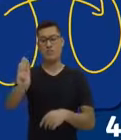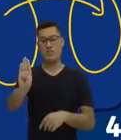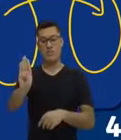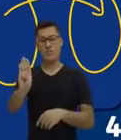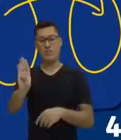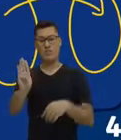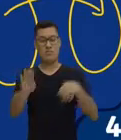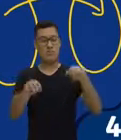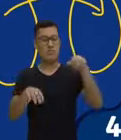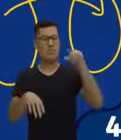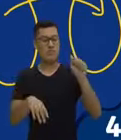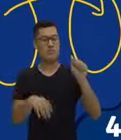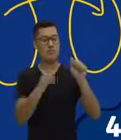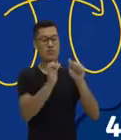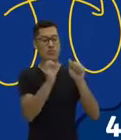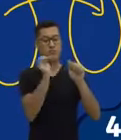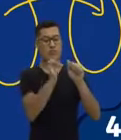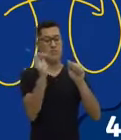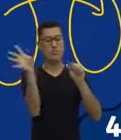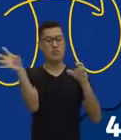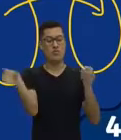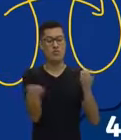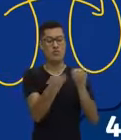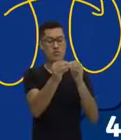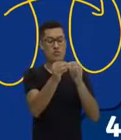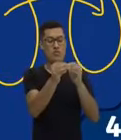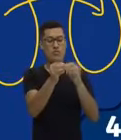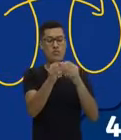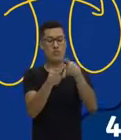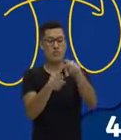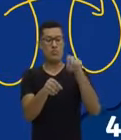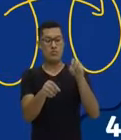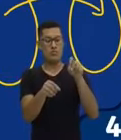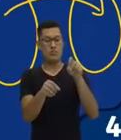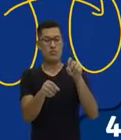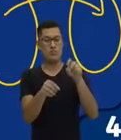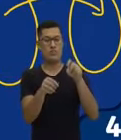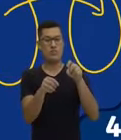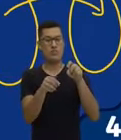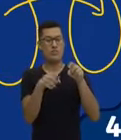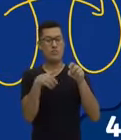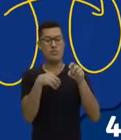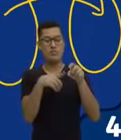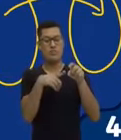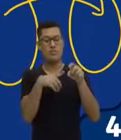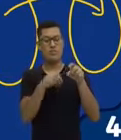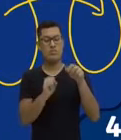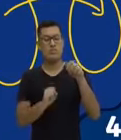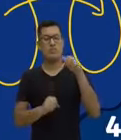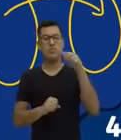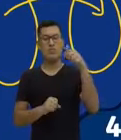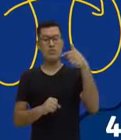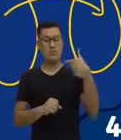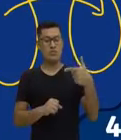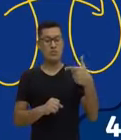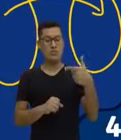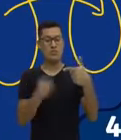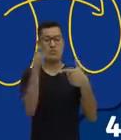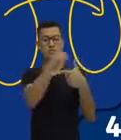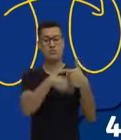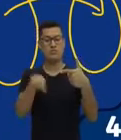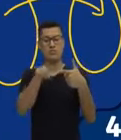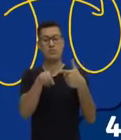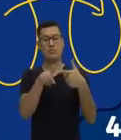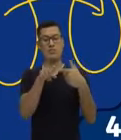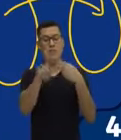a, que é o elemento que está junto do x, ele vai ser quem? Ele vai ser o meu 2 aqui na questão, correto? Correto. E